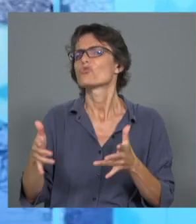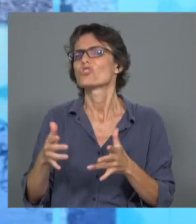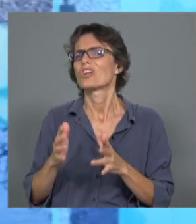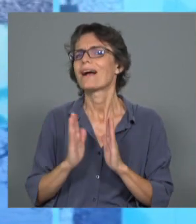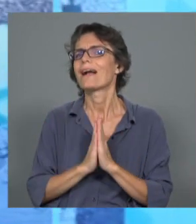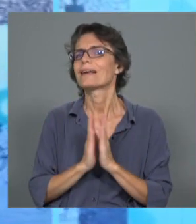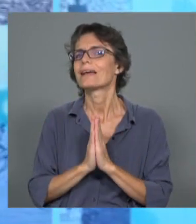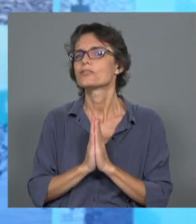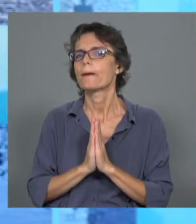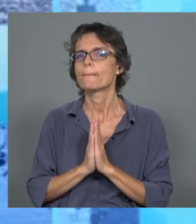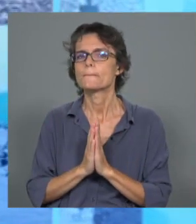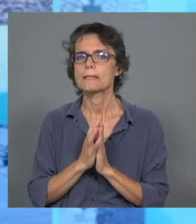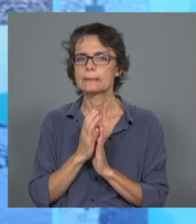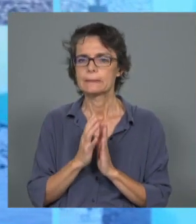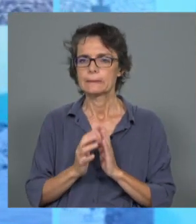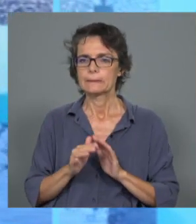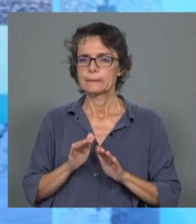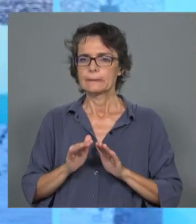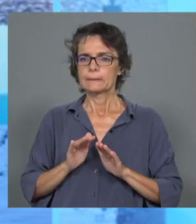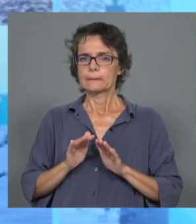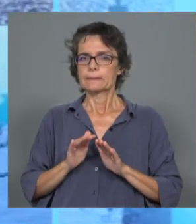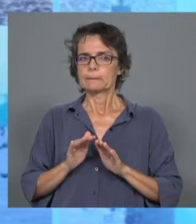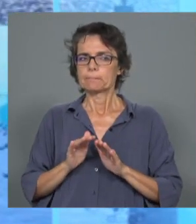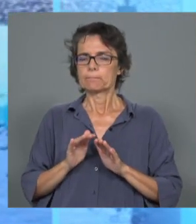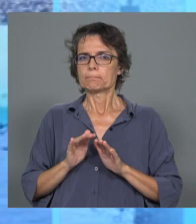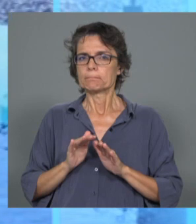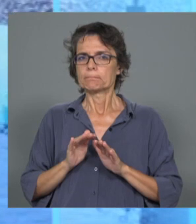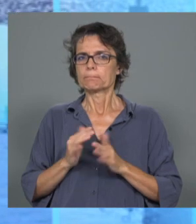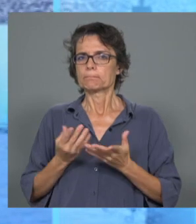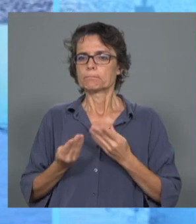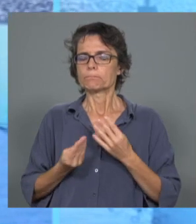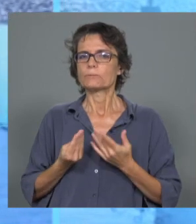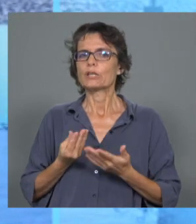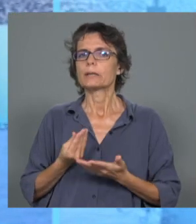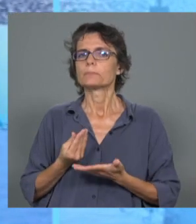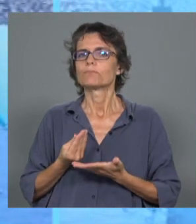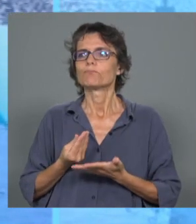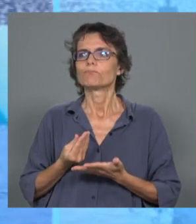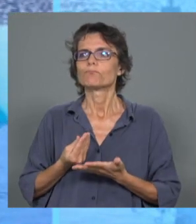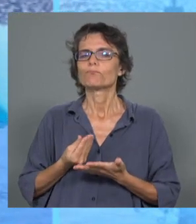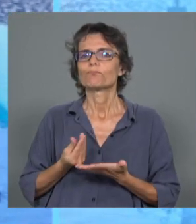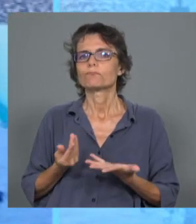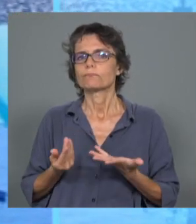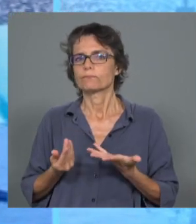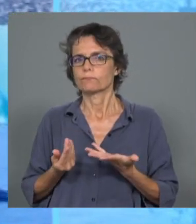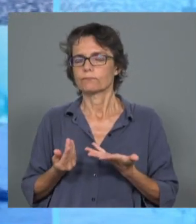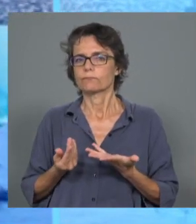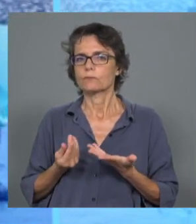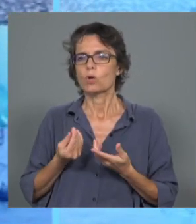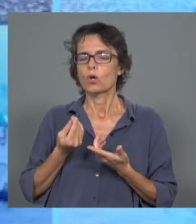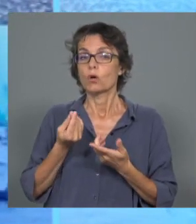medo. Tem medo de estar num país que foi extremamente radicalizado, que foi